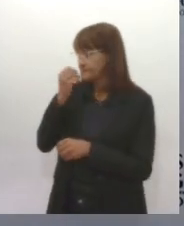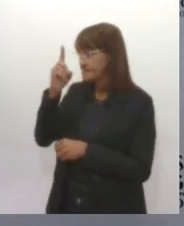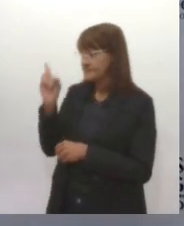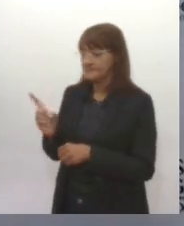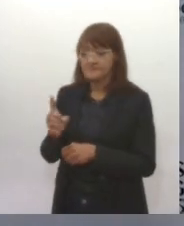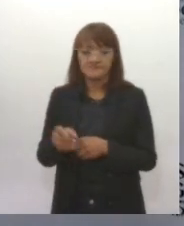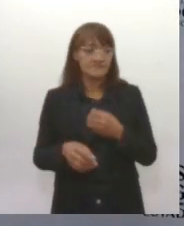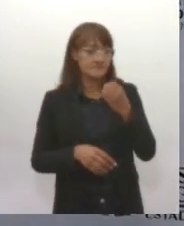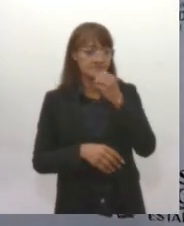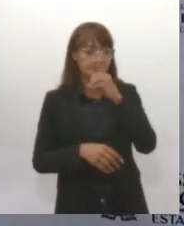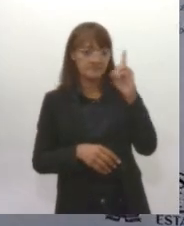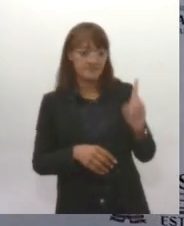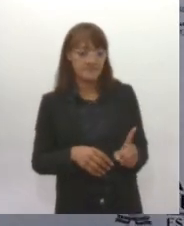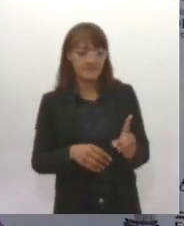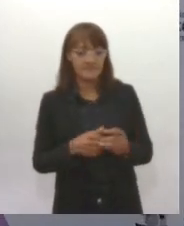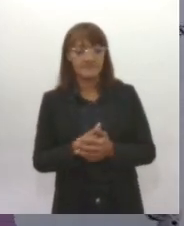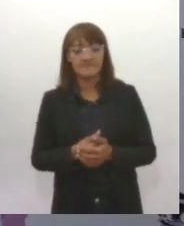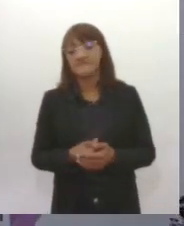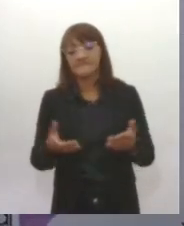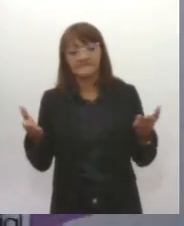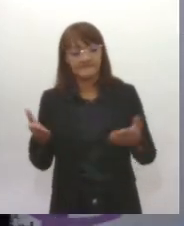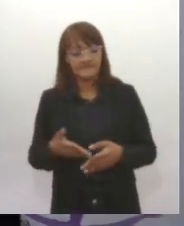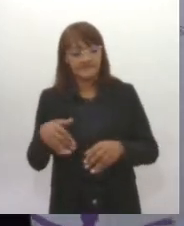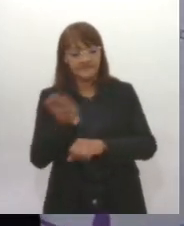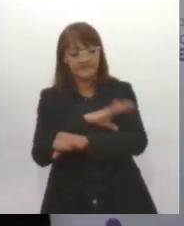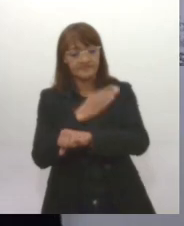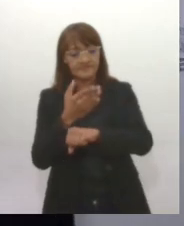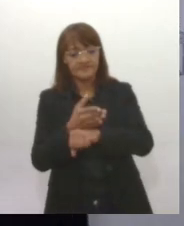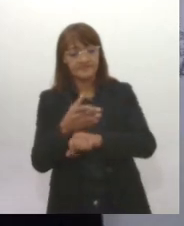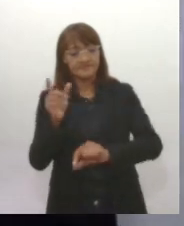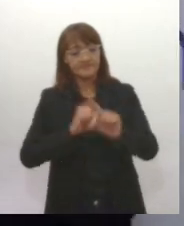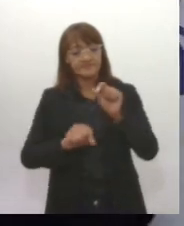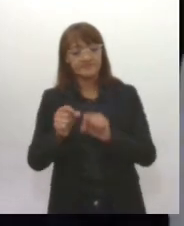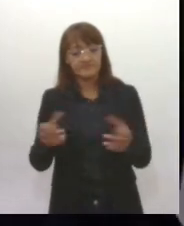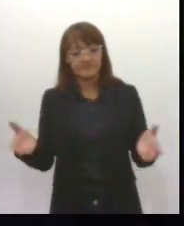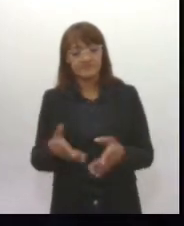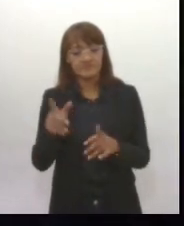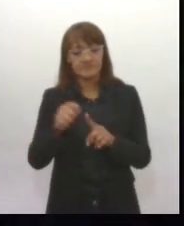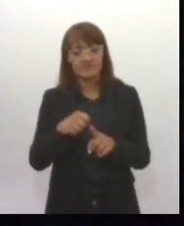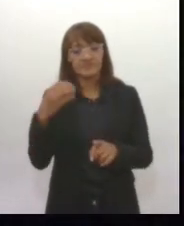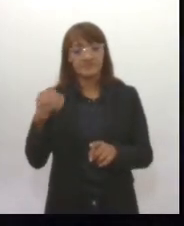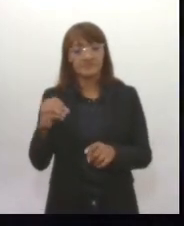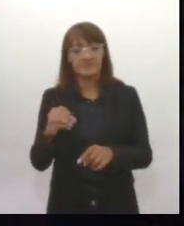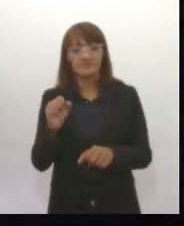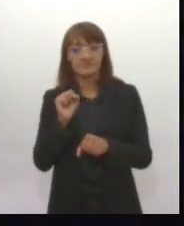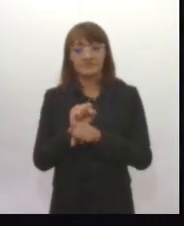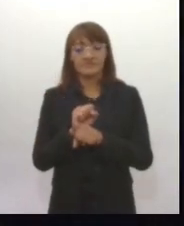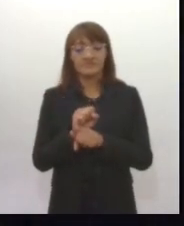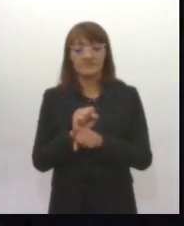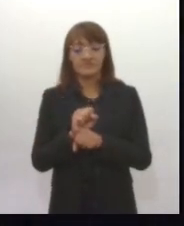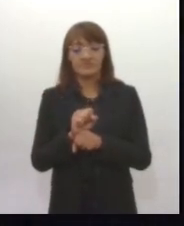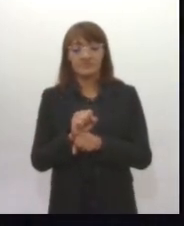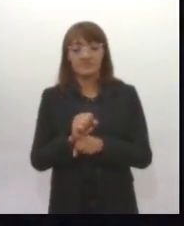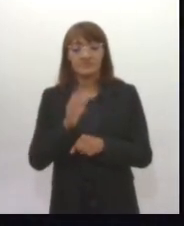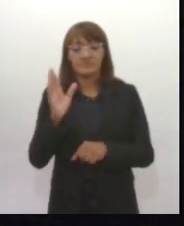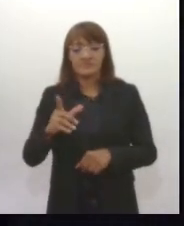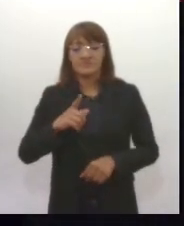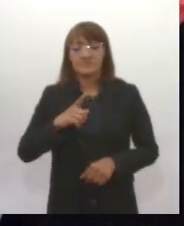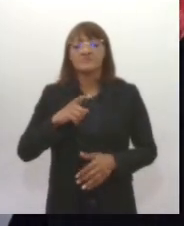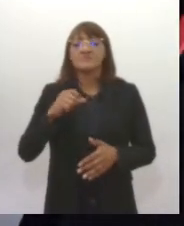foi interditada agora no início de outubro, né? E aí já realizamos diversas cobranças, né, aos